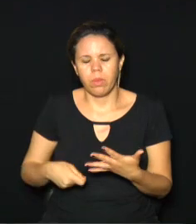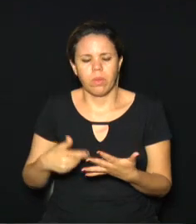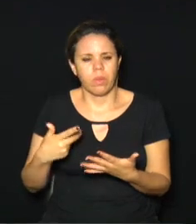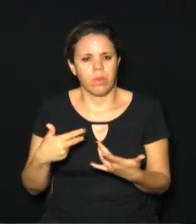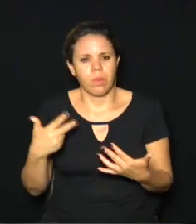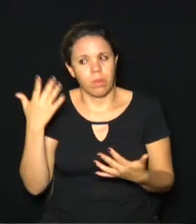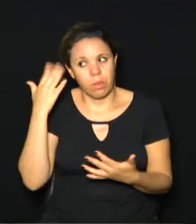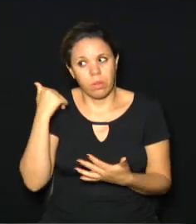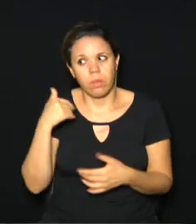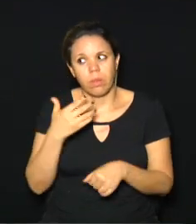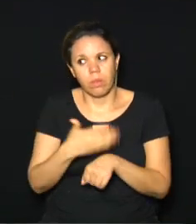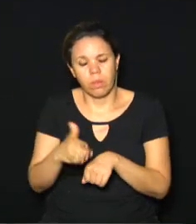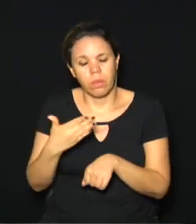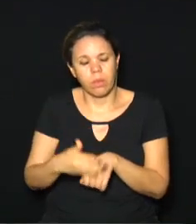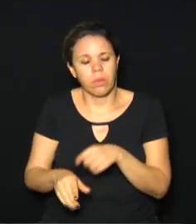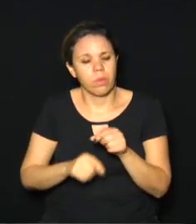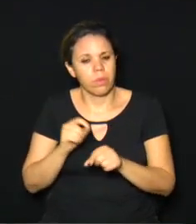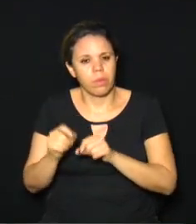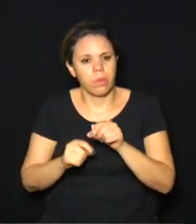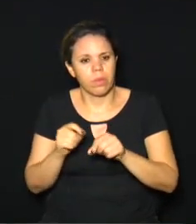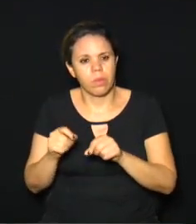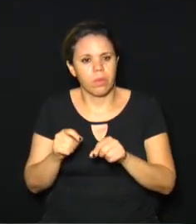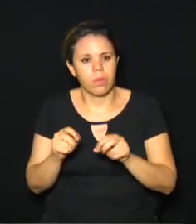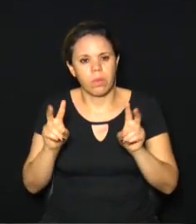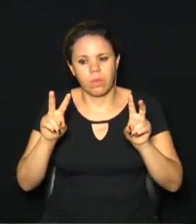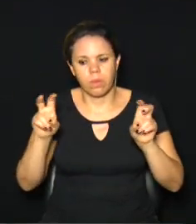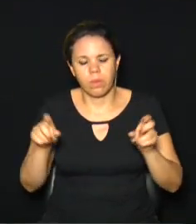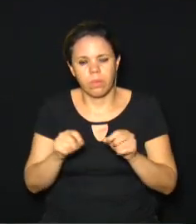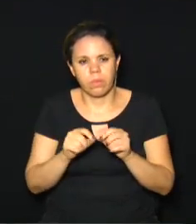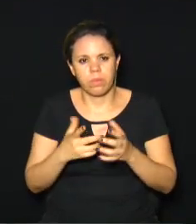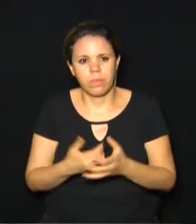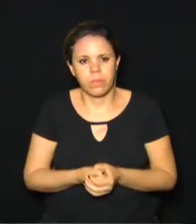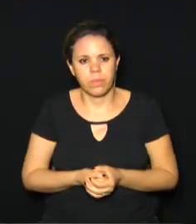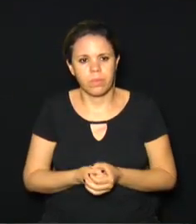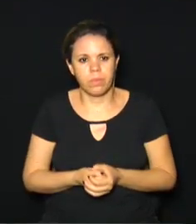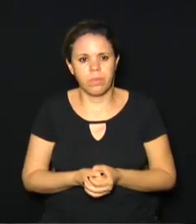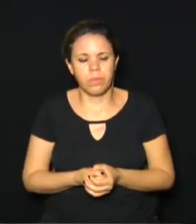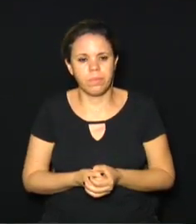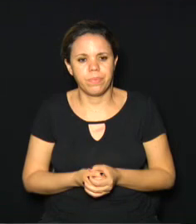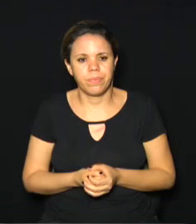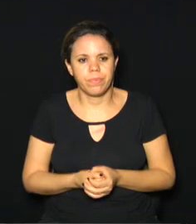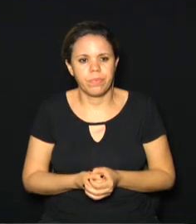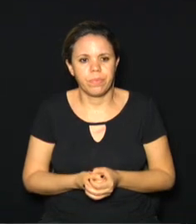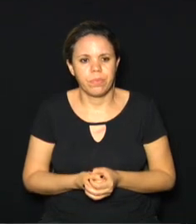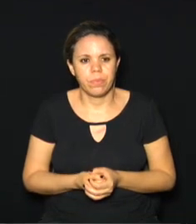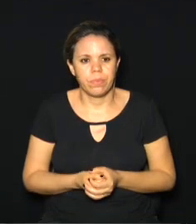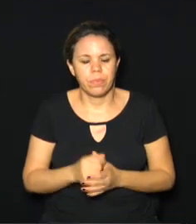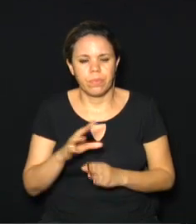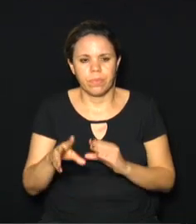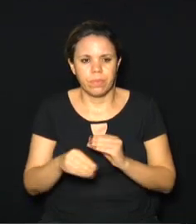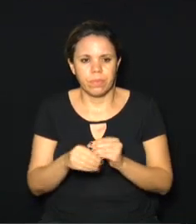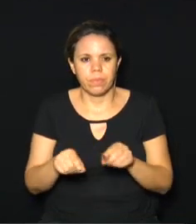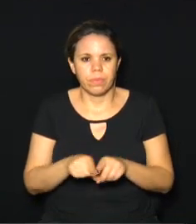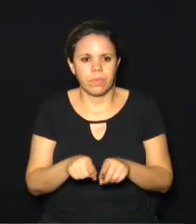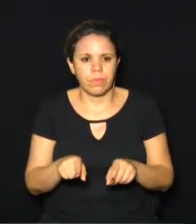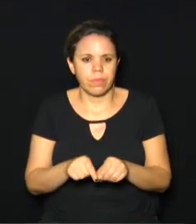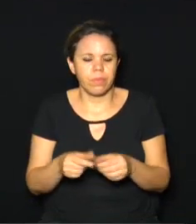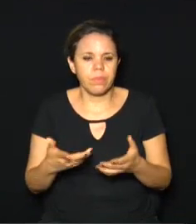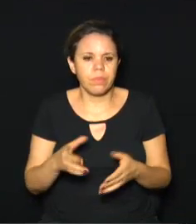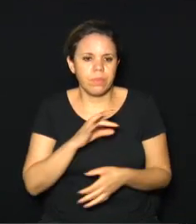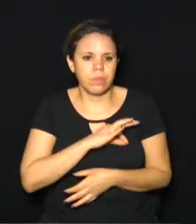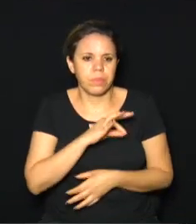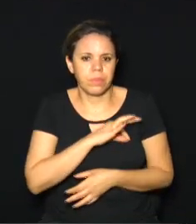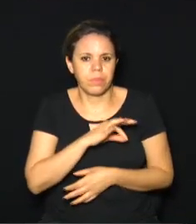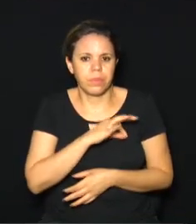prática esses, entre aspas, penduricalhos, né, esses adicionais, esse